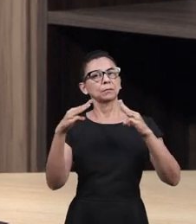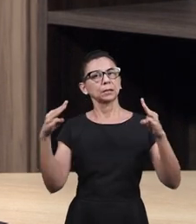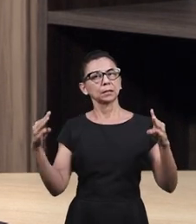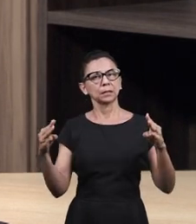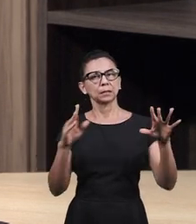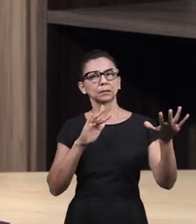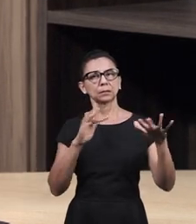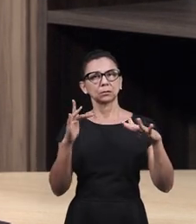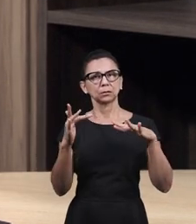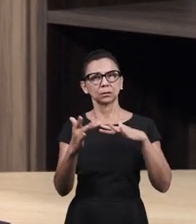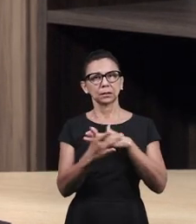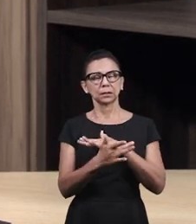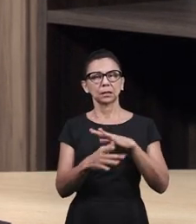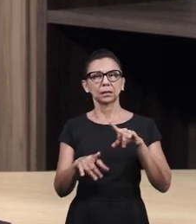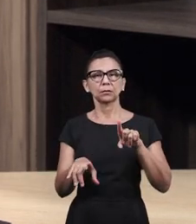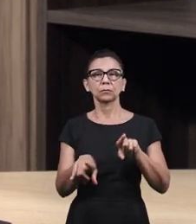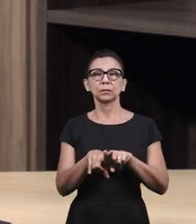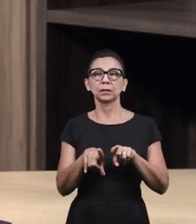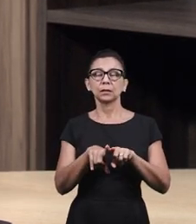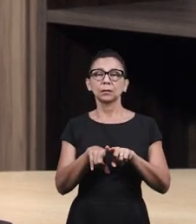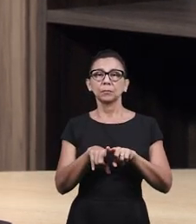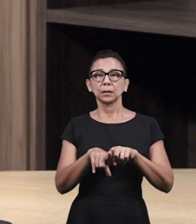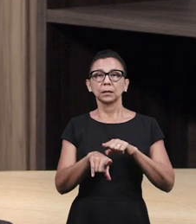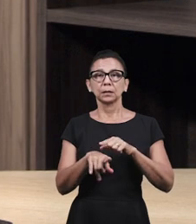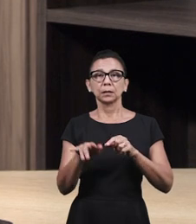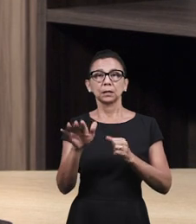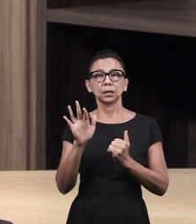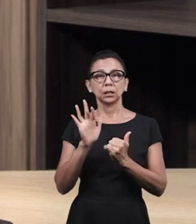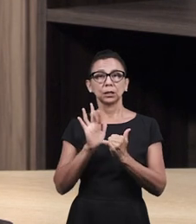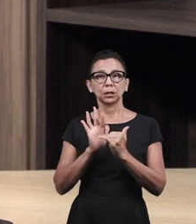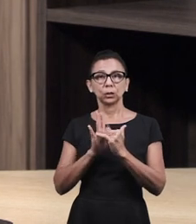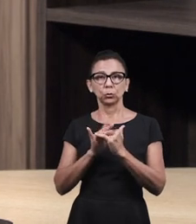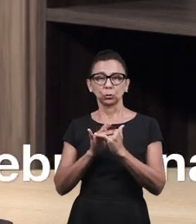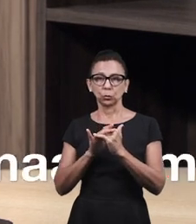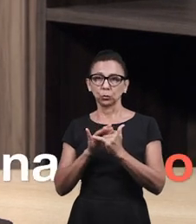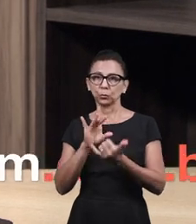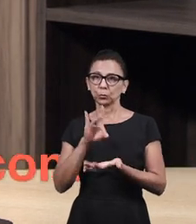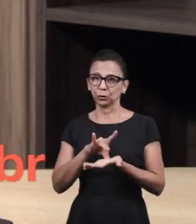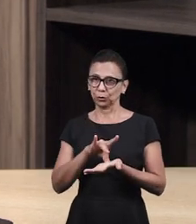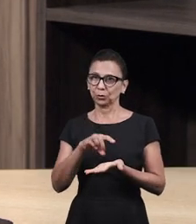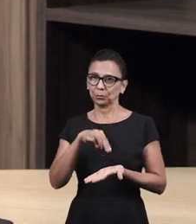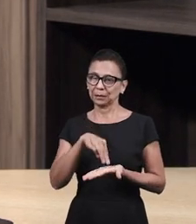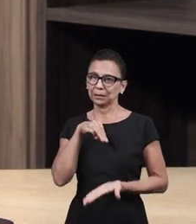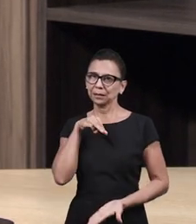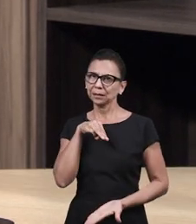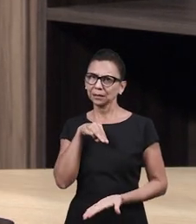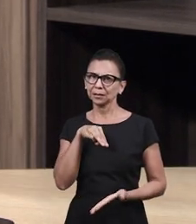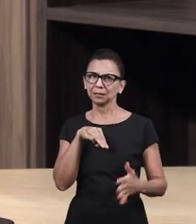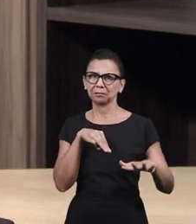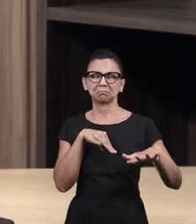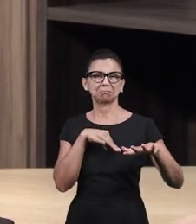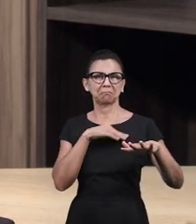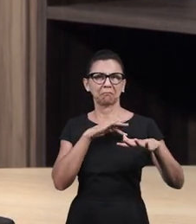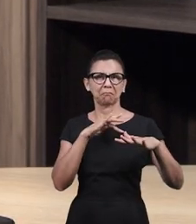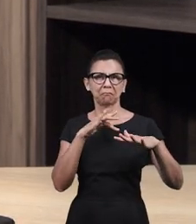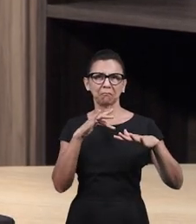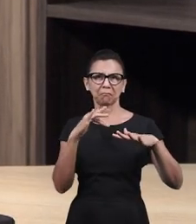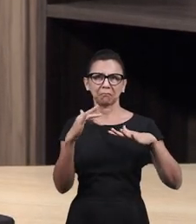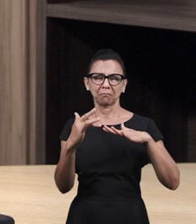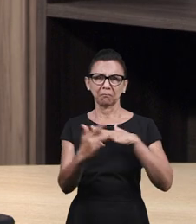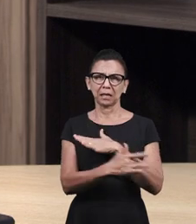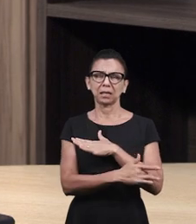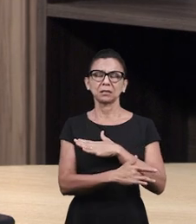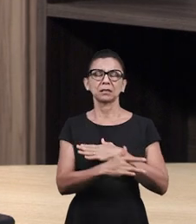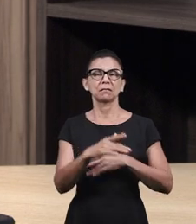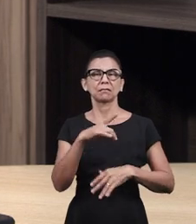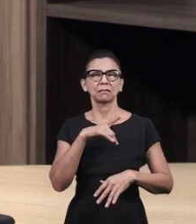Rádio Manaim e também pelo canal da Igreja Cristã Maranata no YouTube. E você tem todas essas opções para